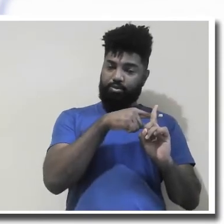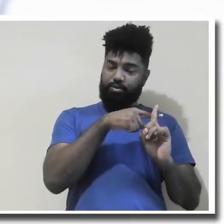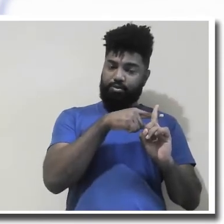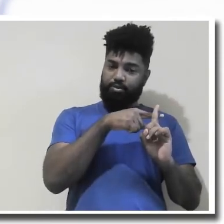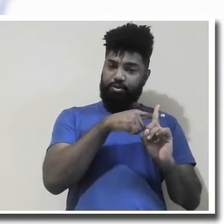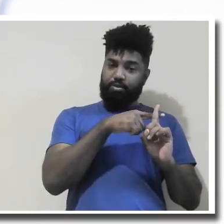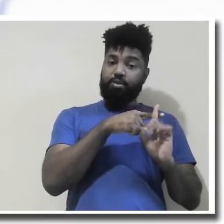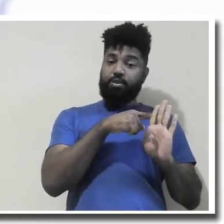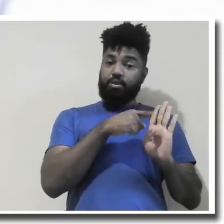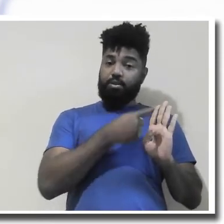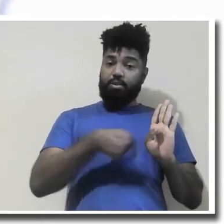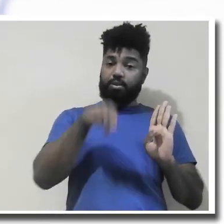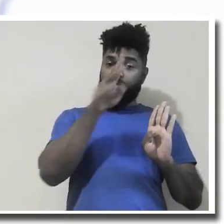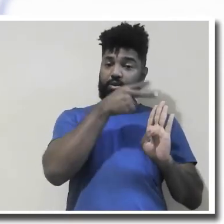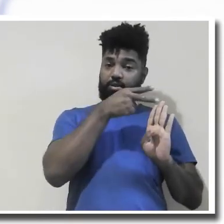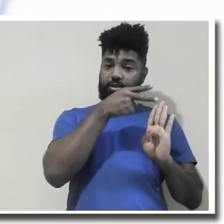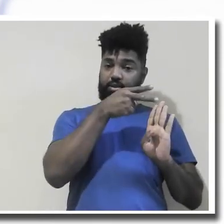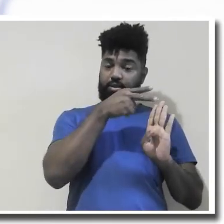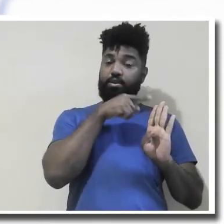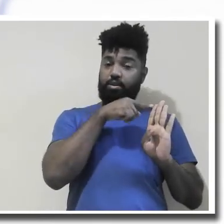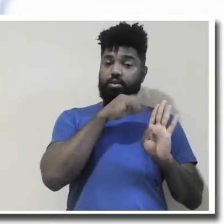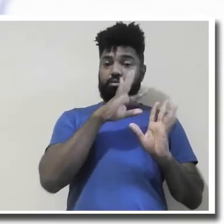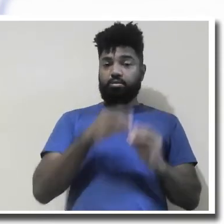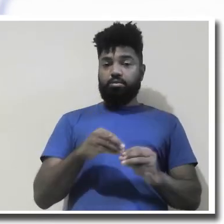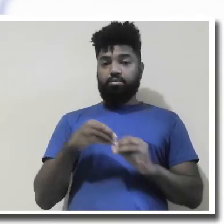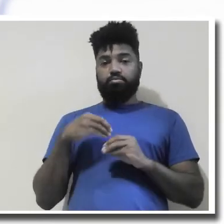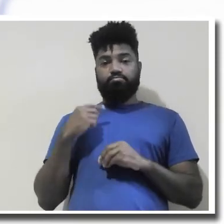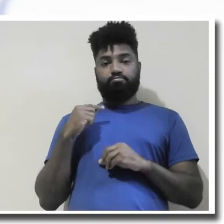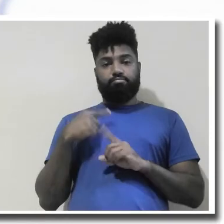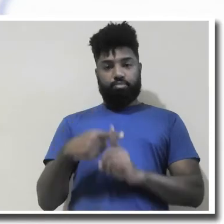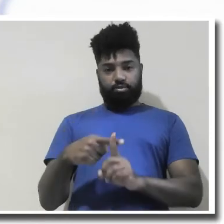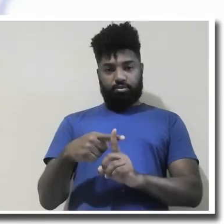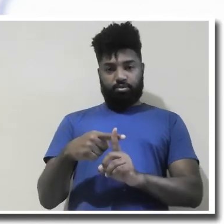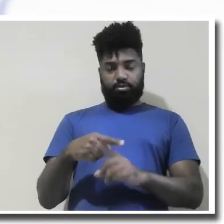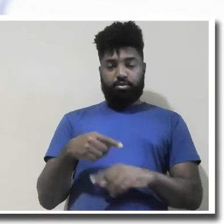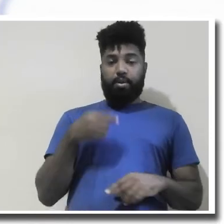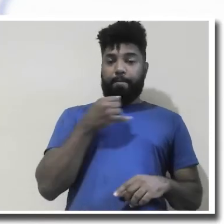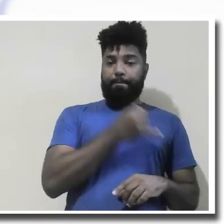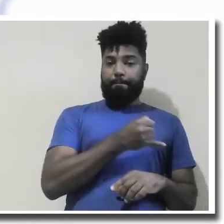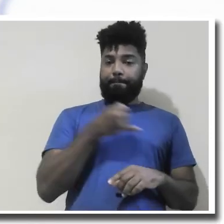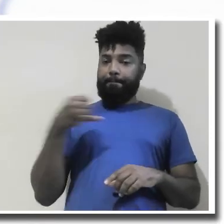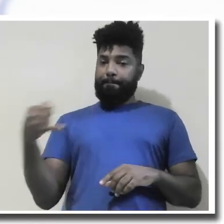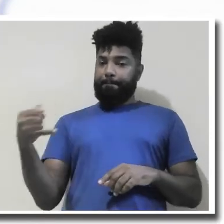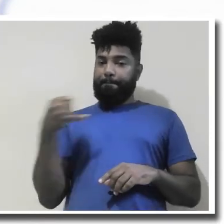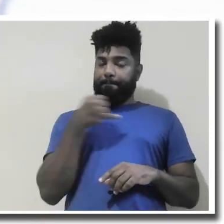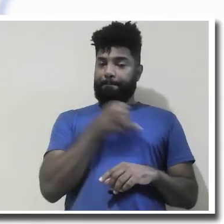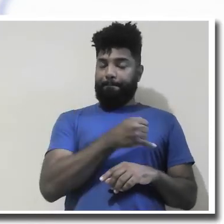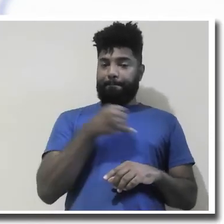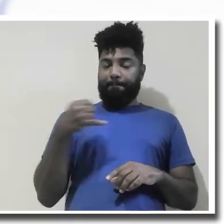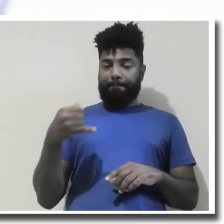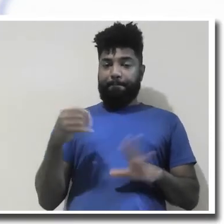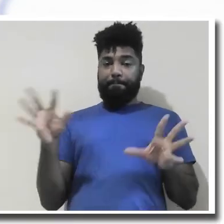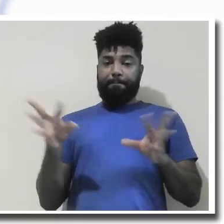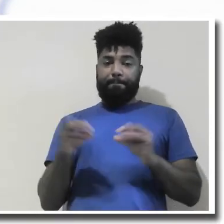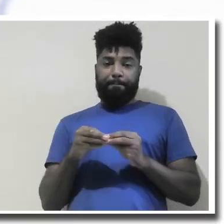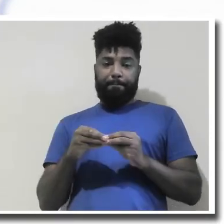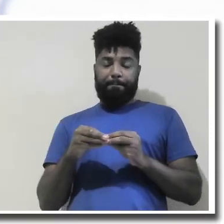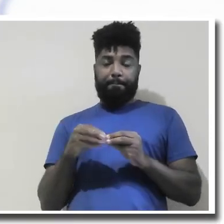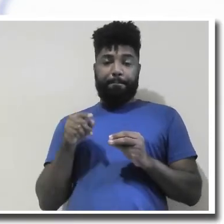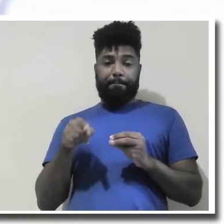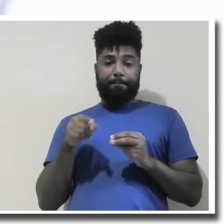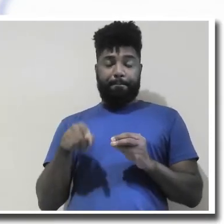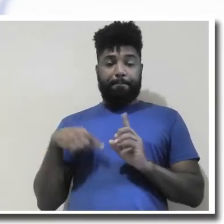B ao quadrado dará positivo. E menos com menos sempre no produto dá mais. Então, se